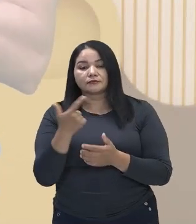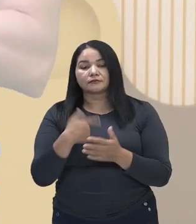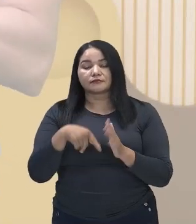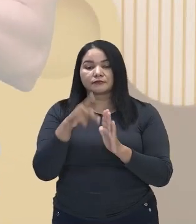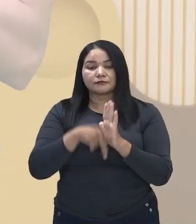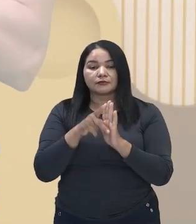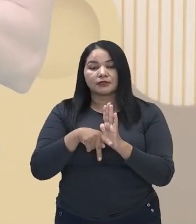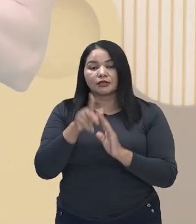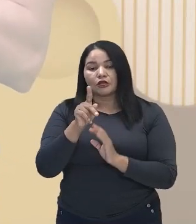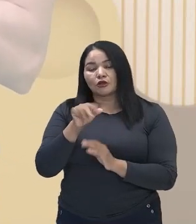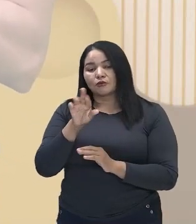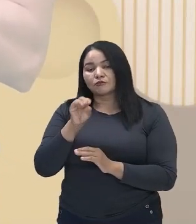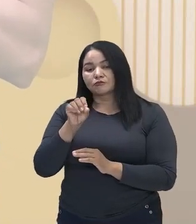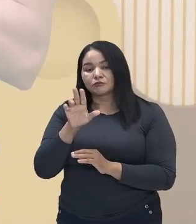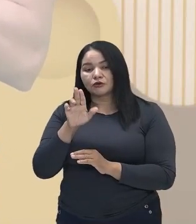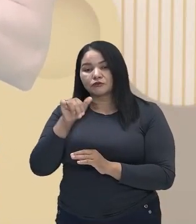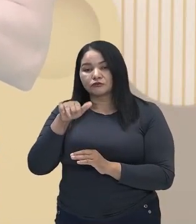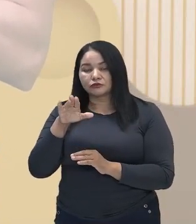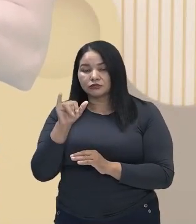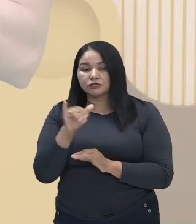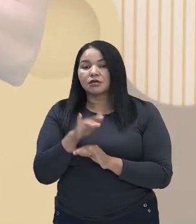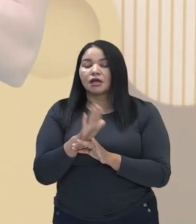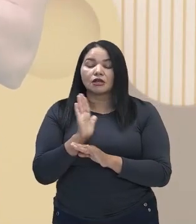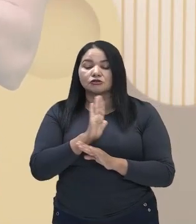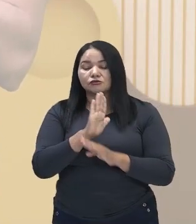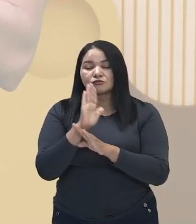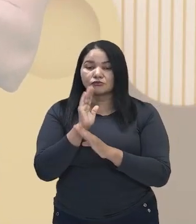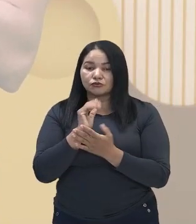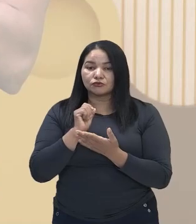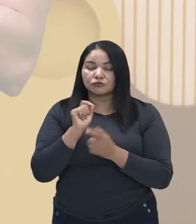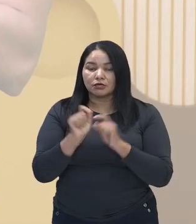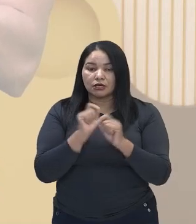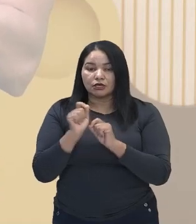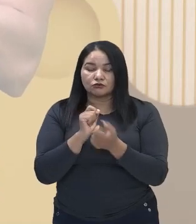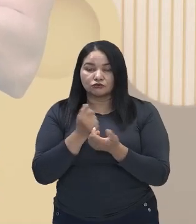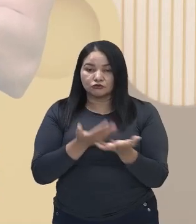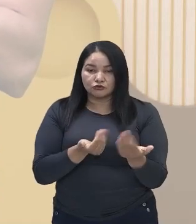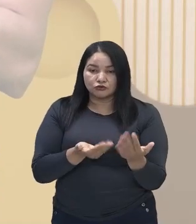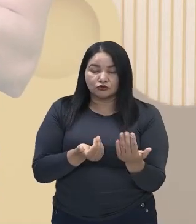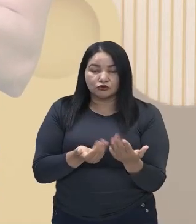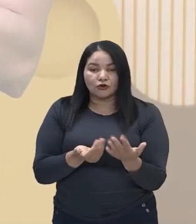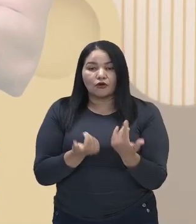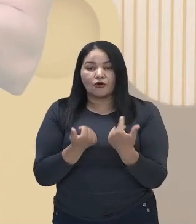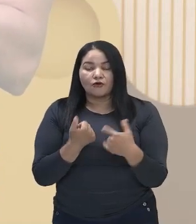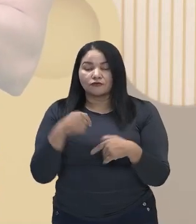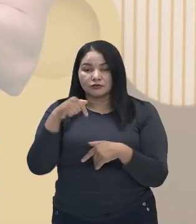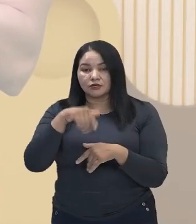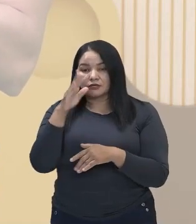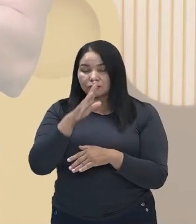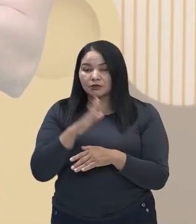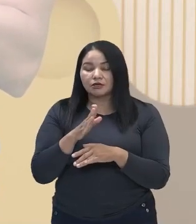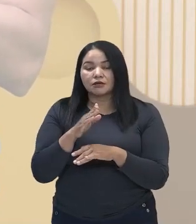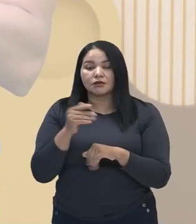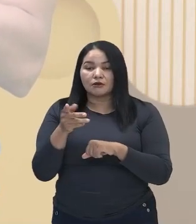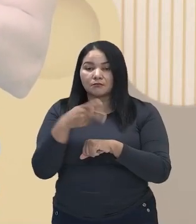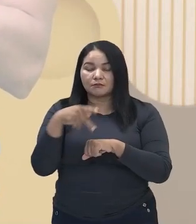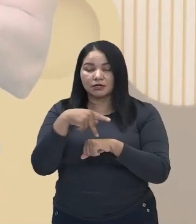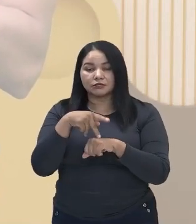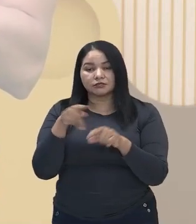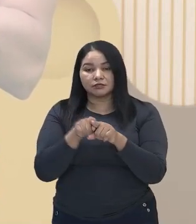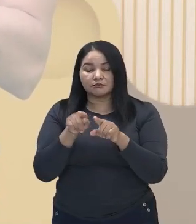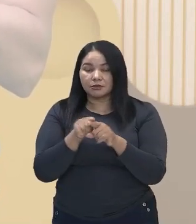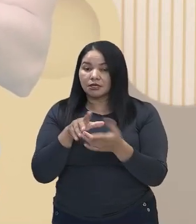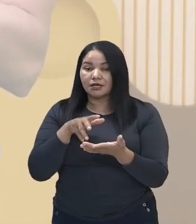pública importante para os jovens aqui do nosso país, garante a vocês, ajuda vocês, na realidade, no acesso